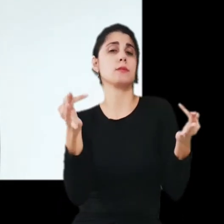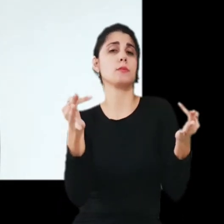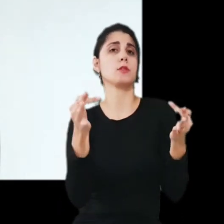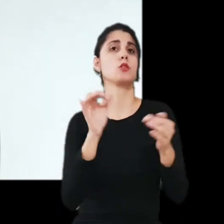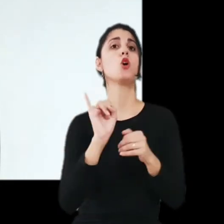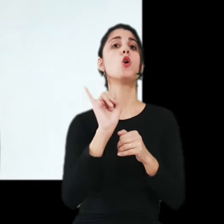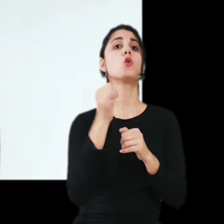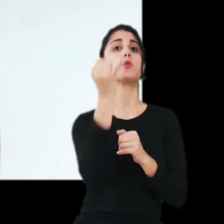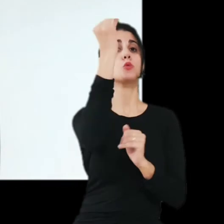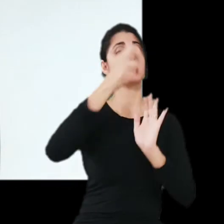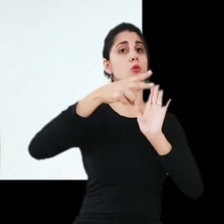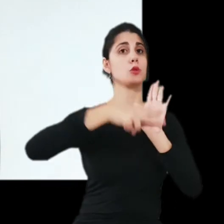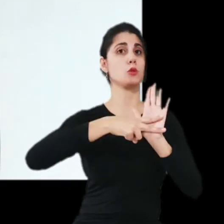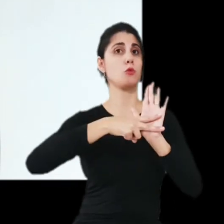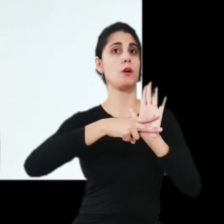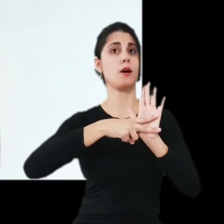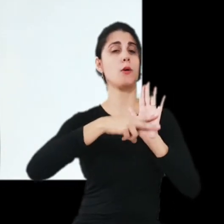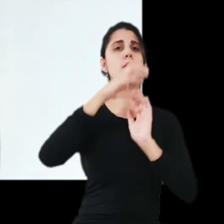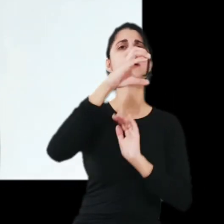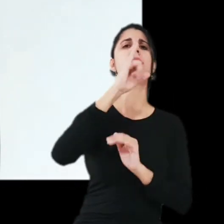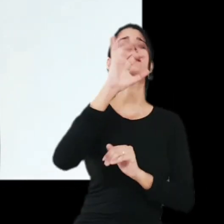juro igual a CIT.